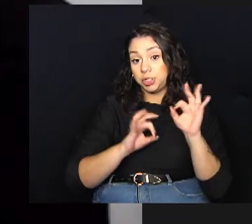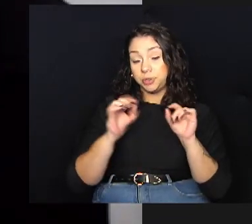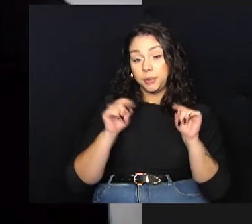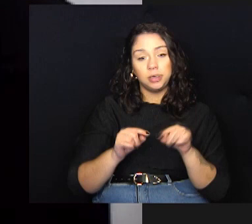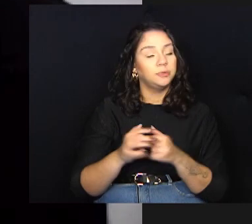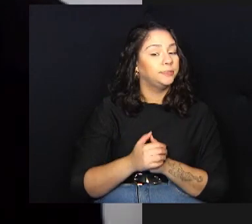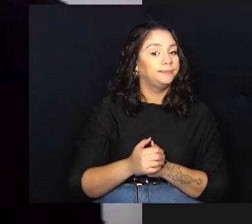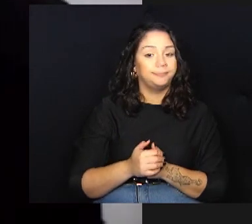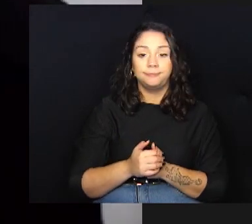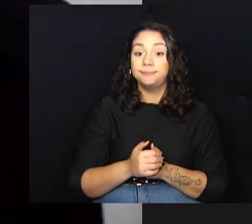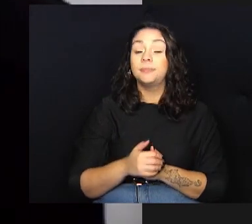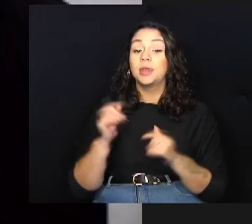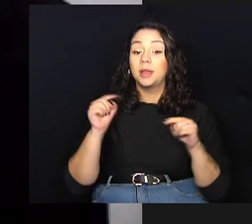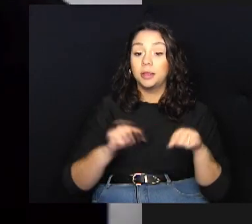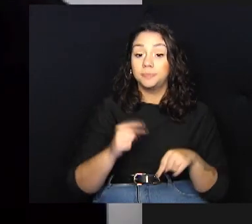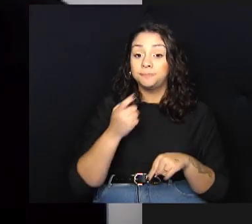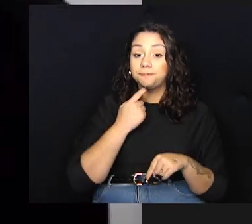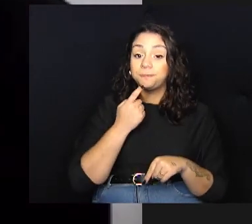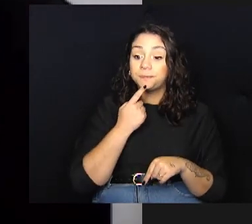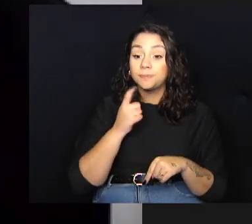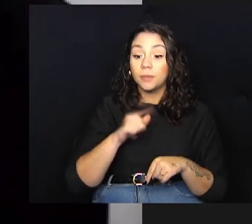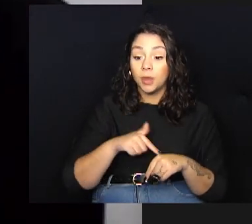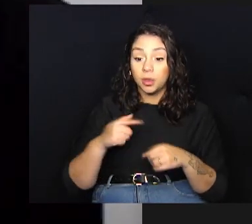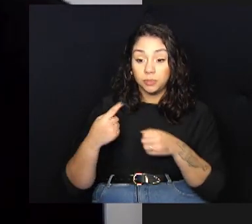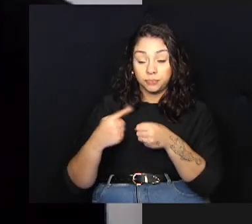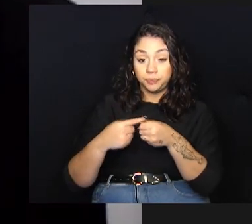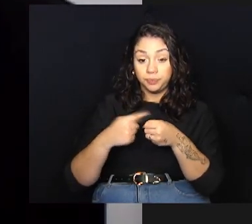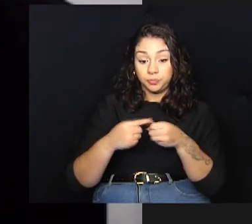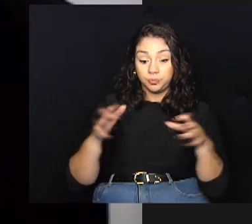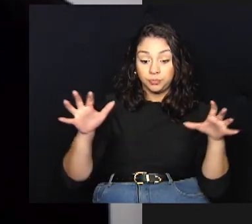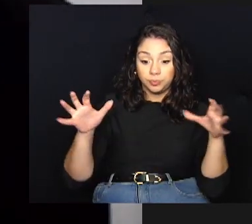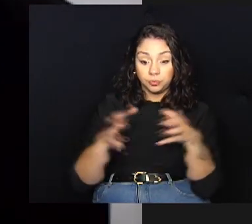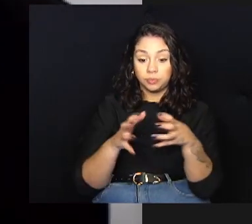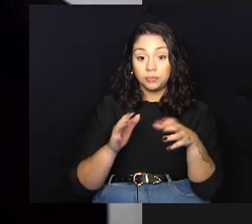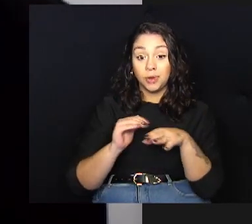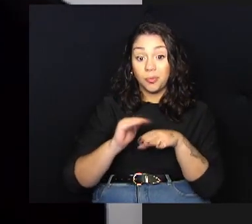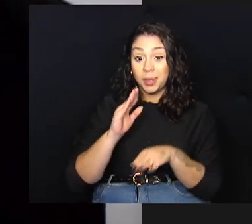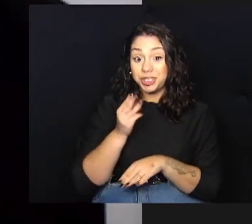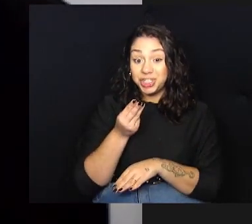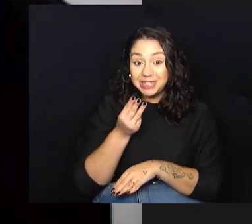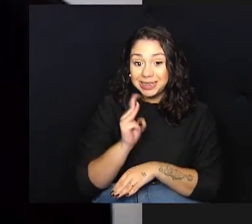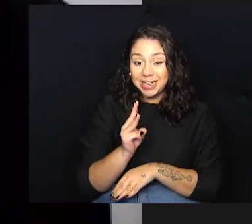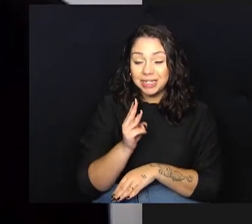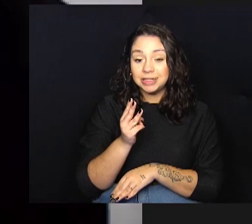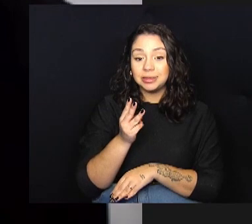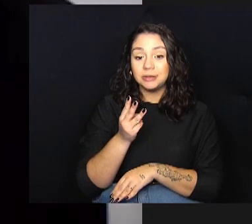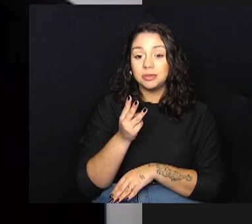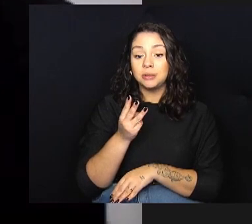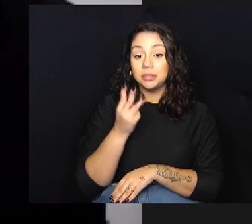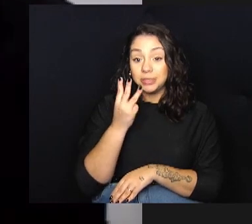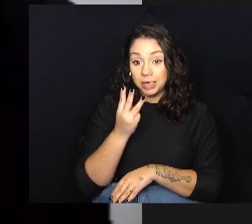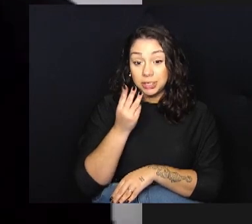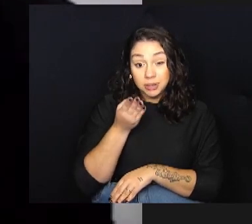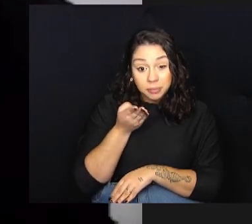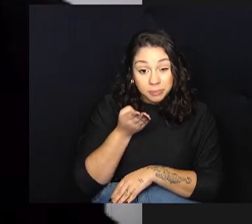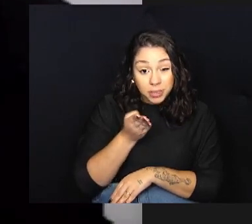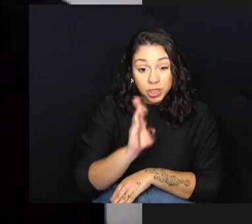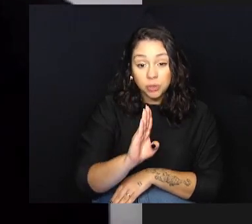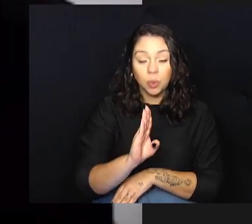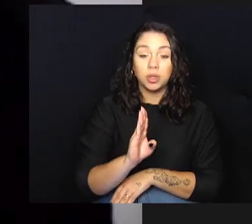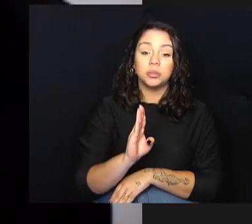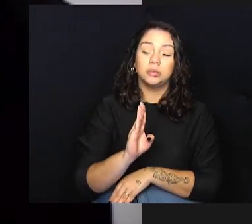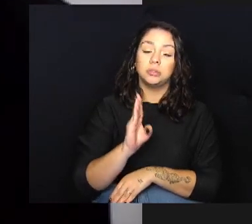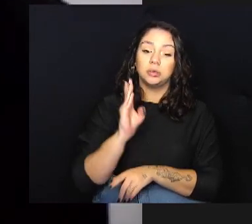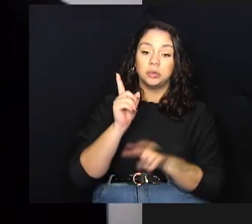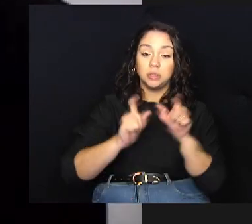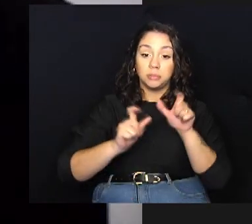é pensar que Campinas faz parte de uma região metropolitana com mais de 3 milhões e meio de habitantes né E esses habitantes se